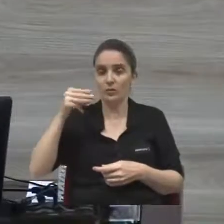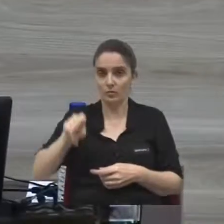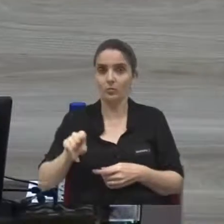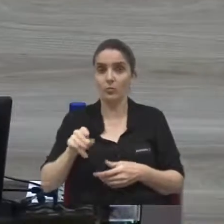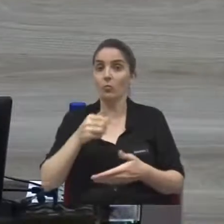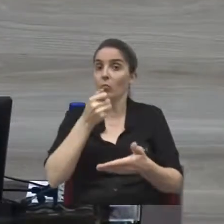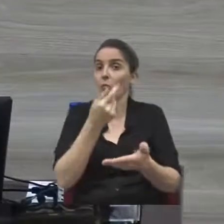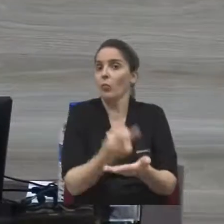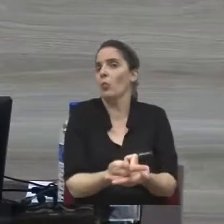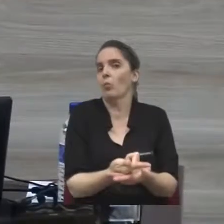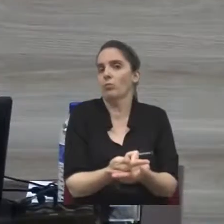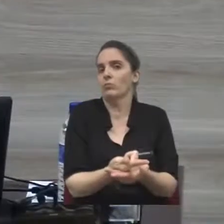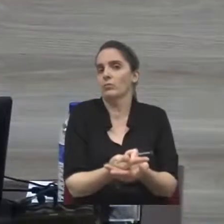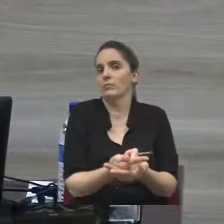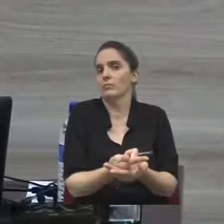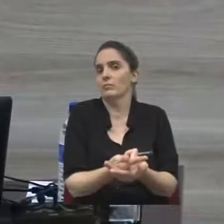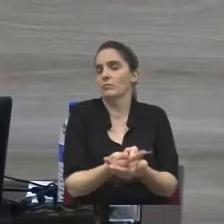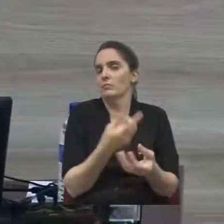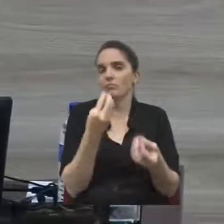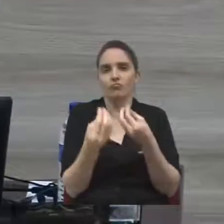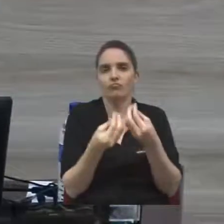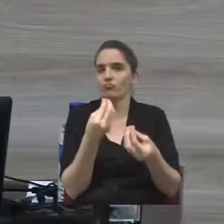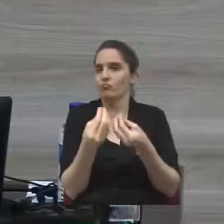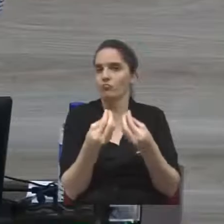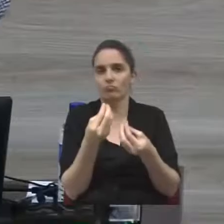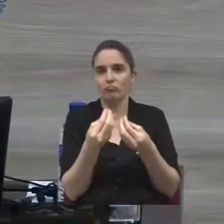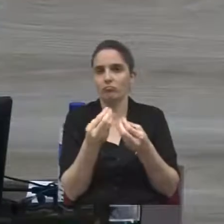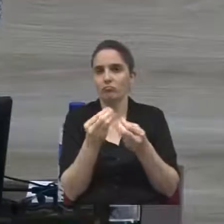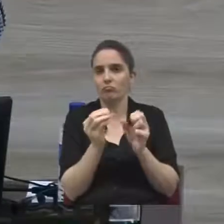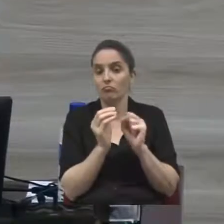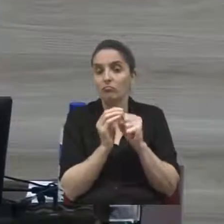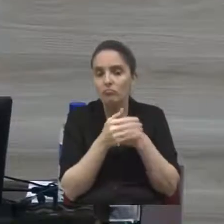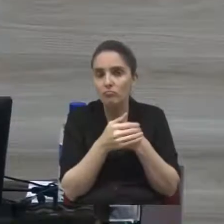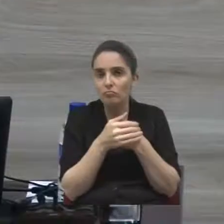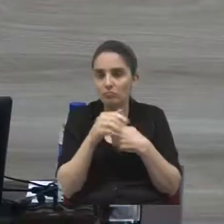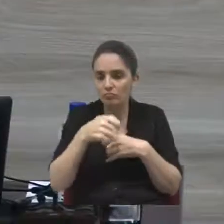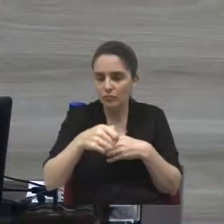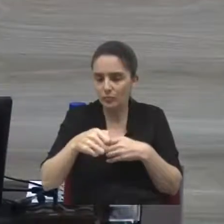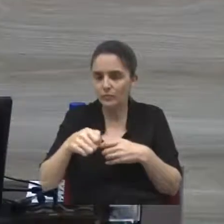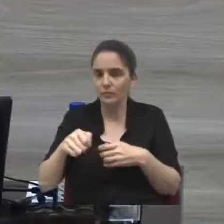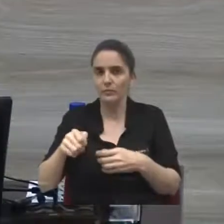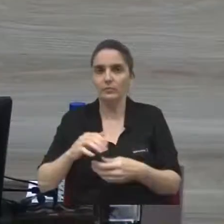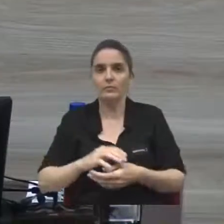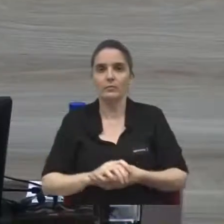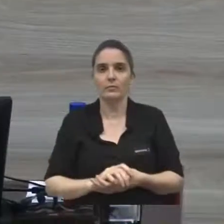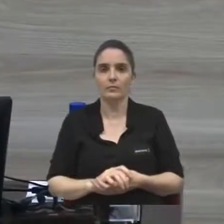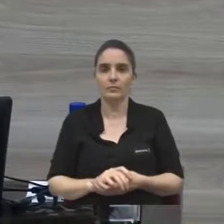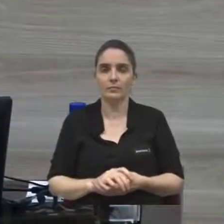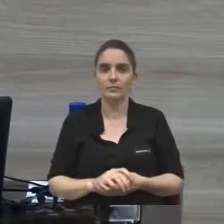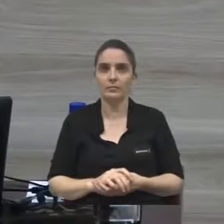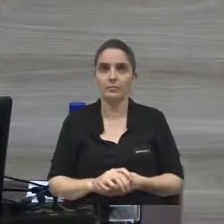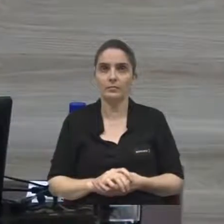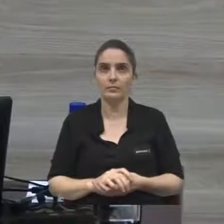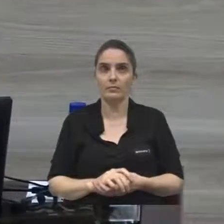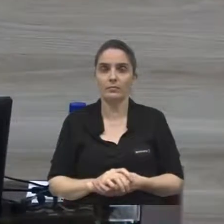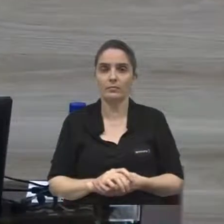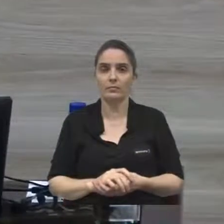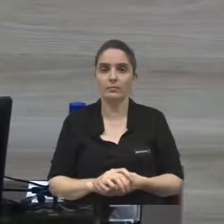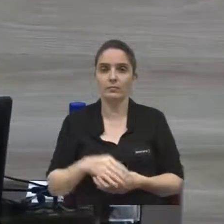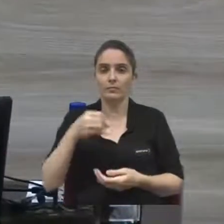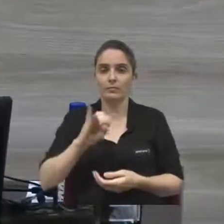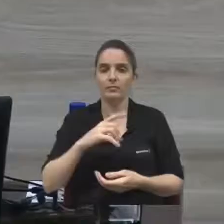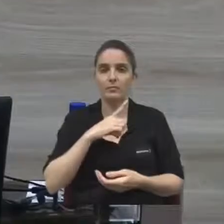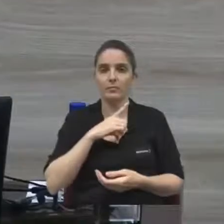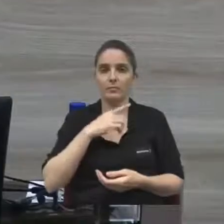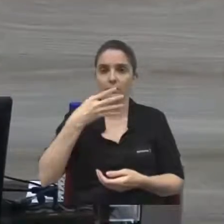tem como deixar no outro orçamento. Você pode deixar uma rúbrica orçamentária de alguma coisa. Não, se você tem 4 milhões, eu vou lá e compro.